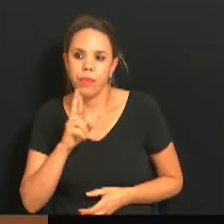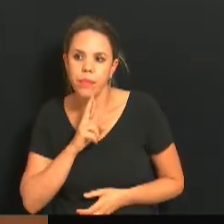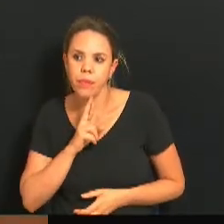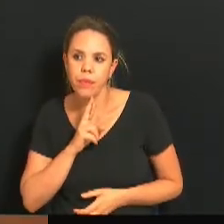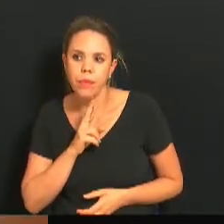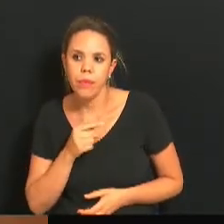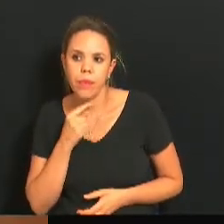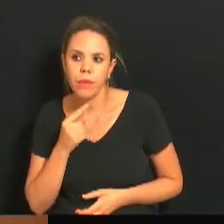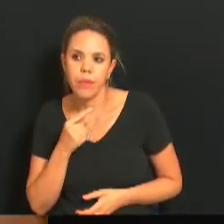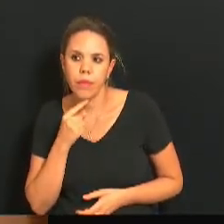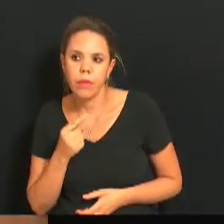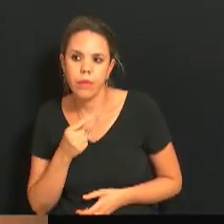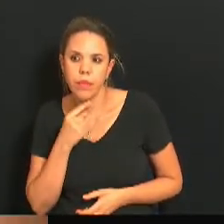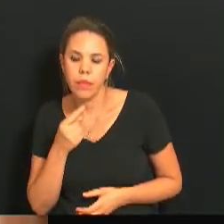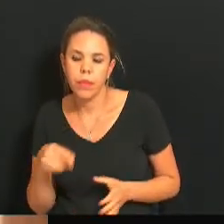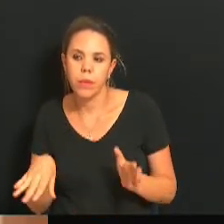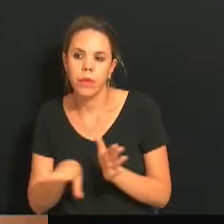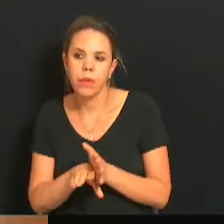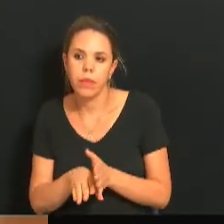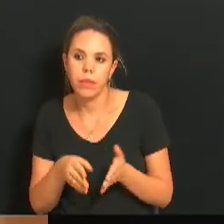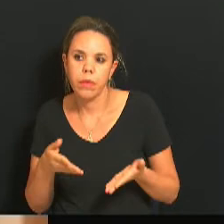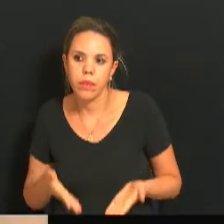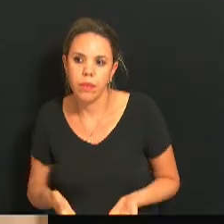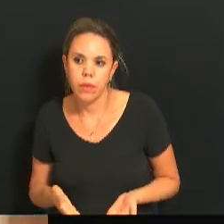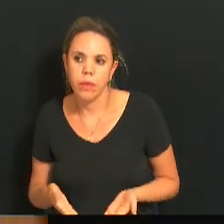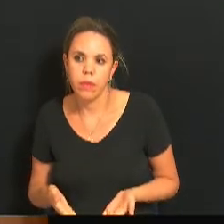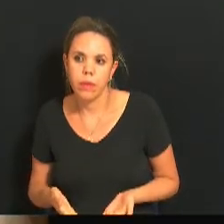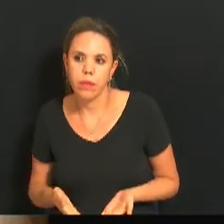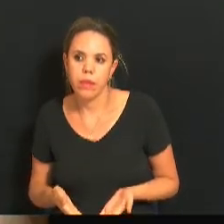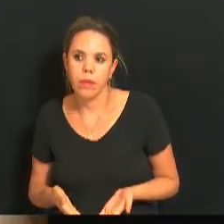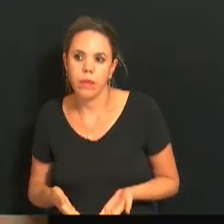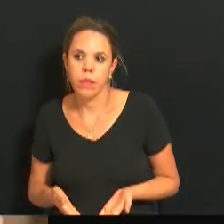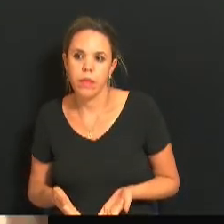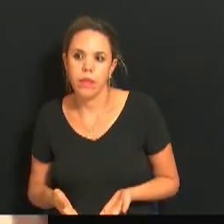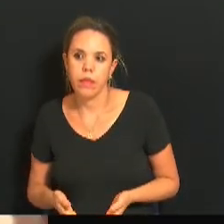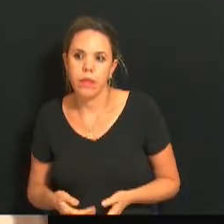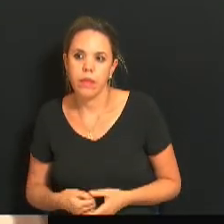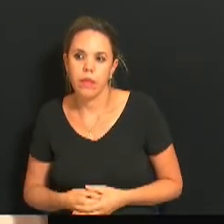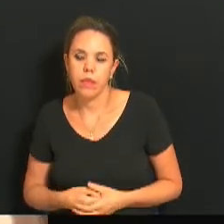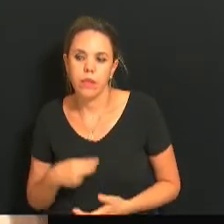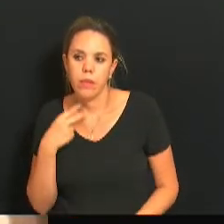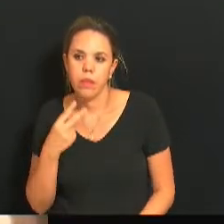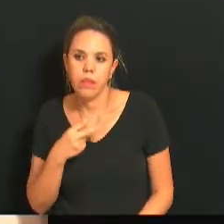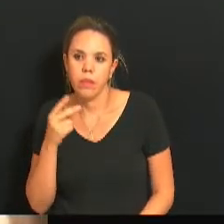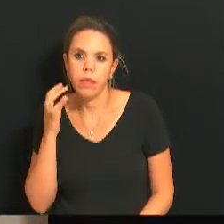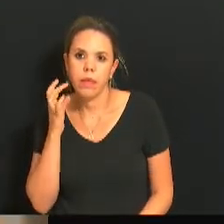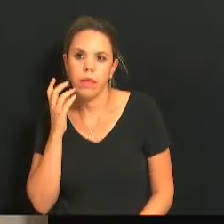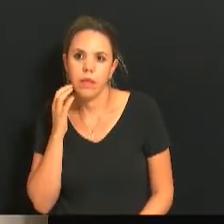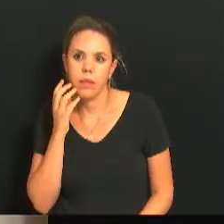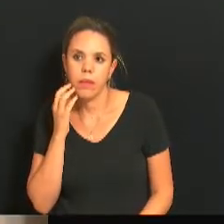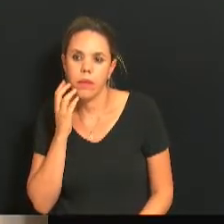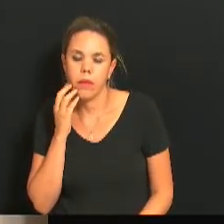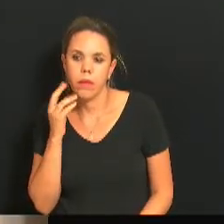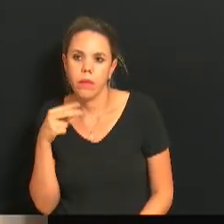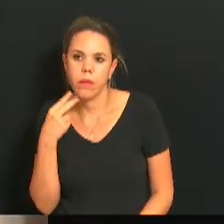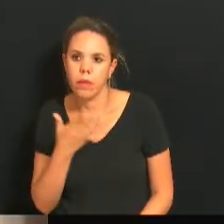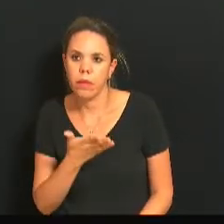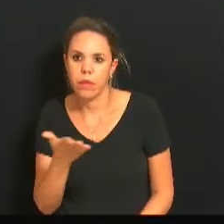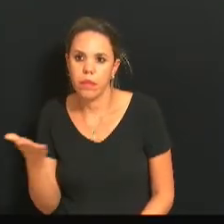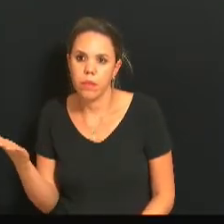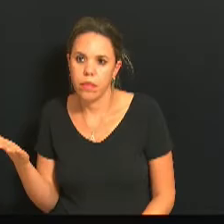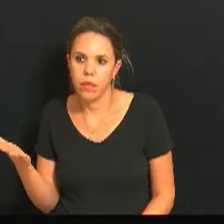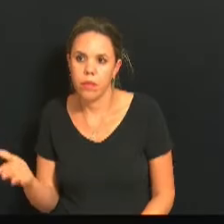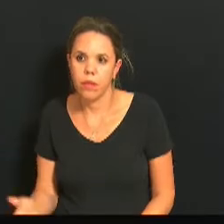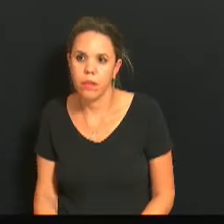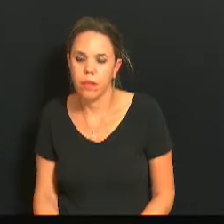essas questões Por que foram questões Se chegaram para mim do Conselho político do nosso mandato e o vereadores e também os demais vereadores estão